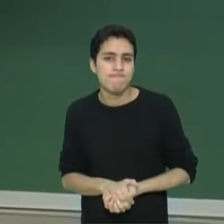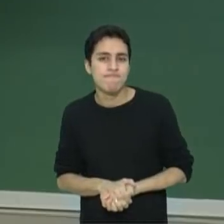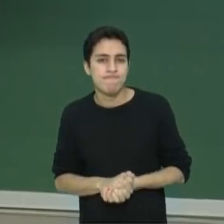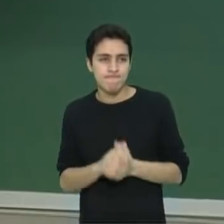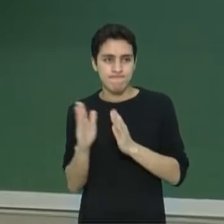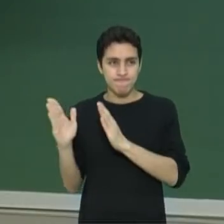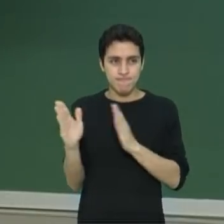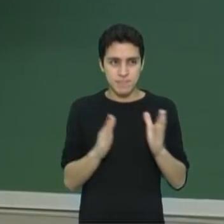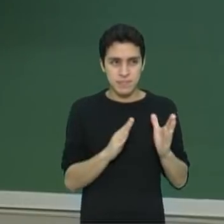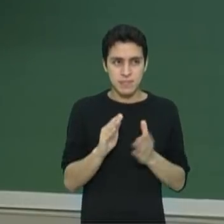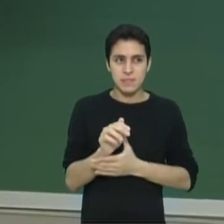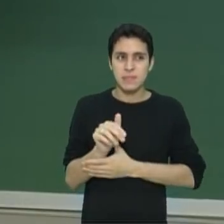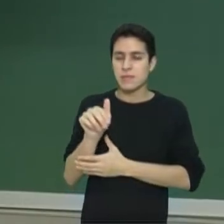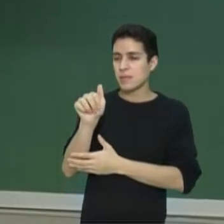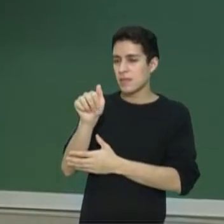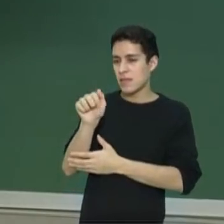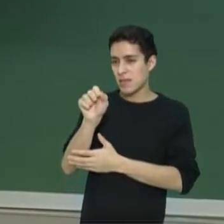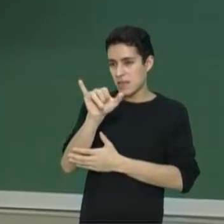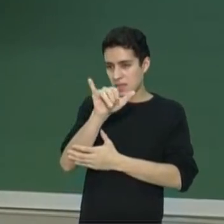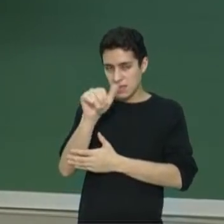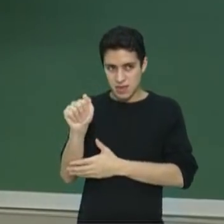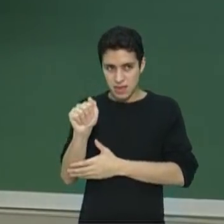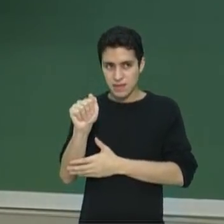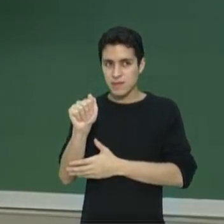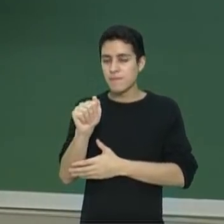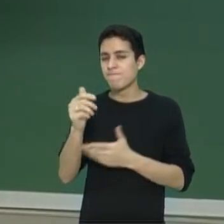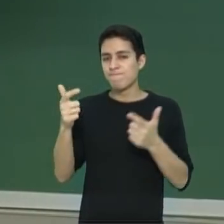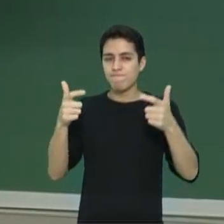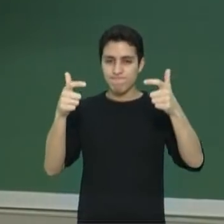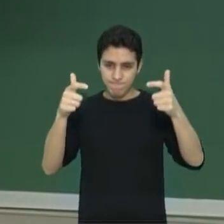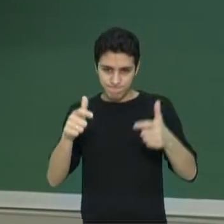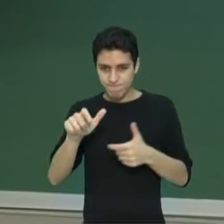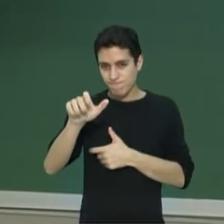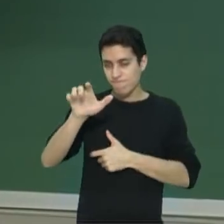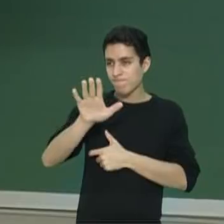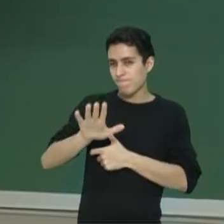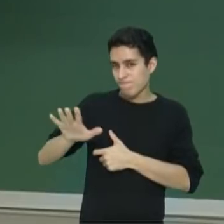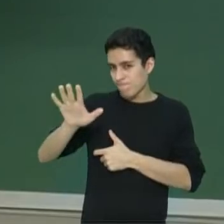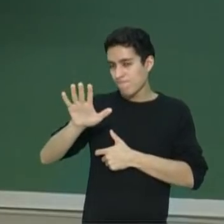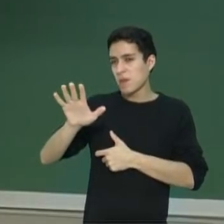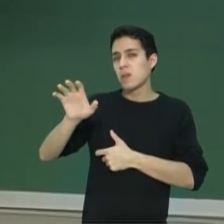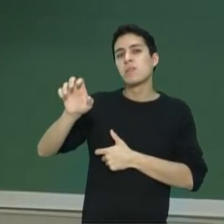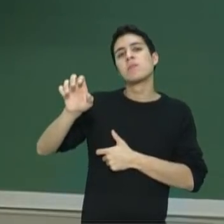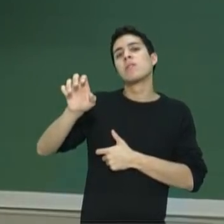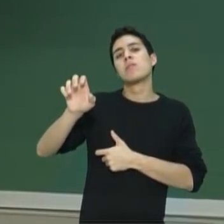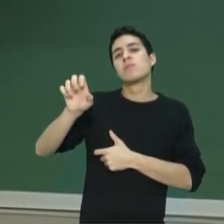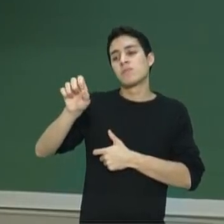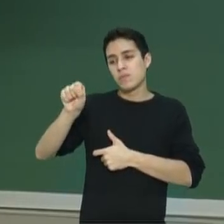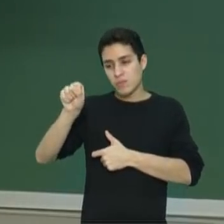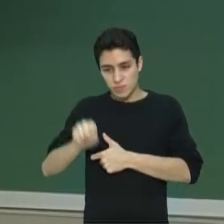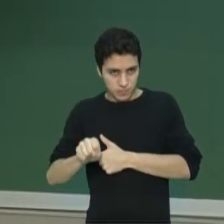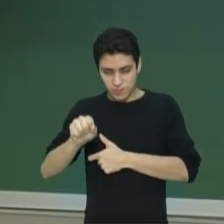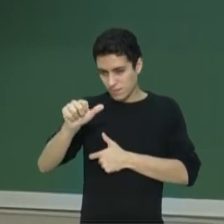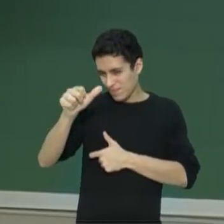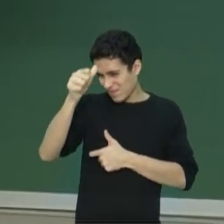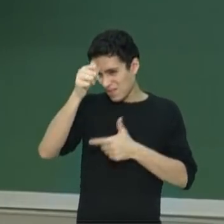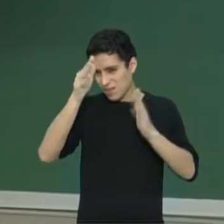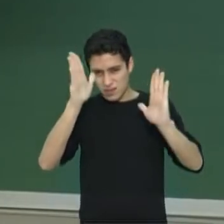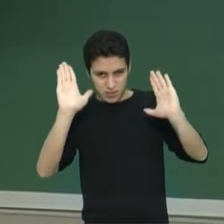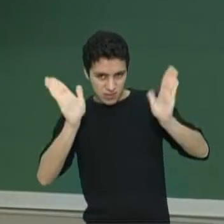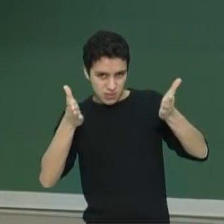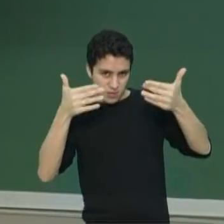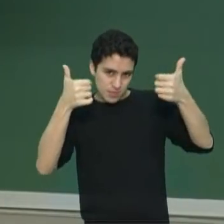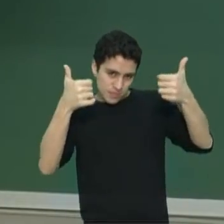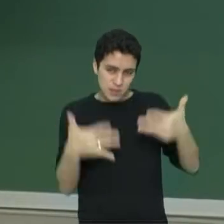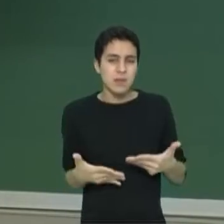Aí na Ásia Meridional, na parte sul, né? Vamos dar um destaque aí para a Índia. A Índia também, as informações que eu já trouxe para vocês